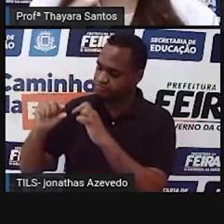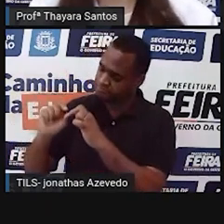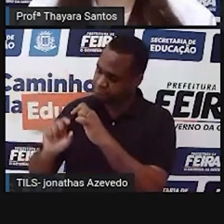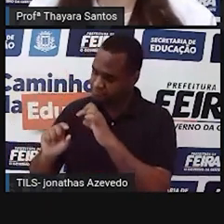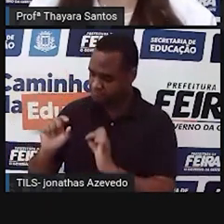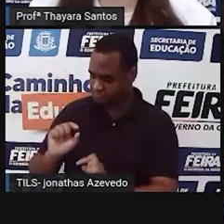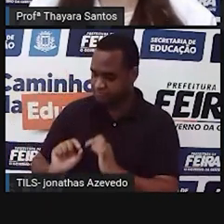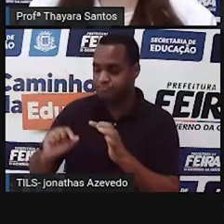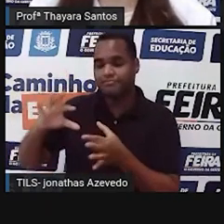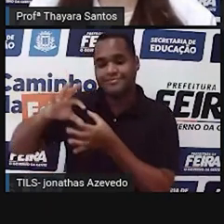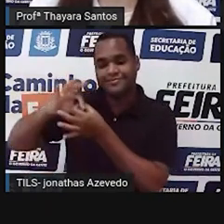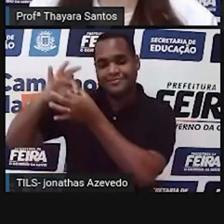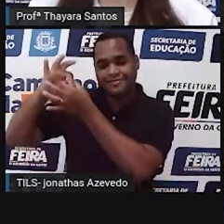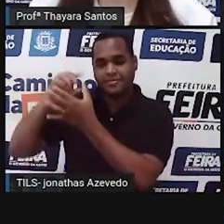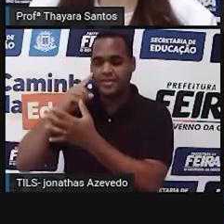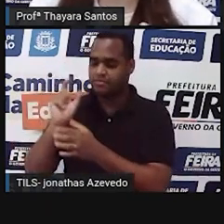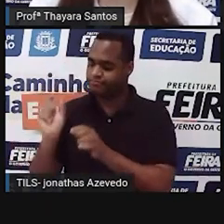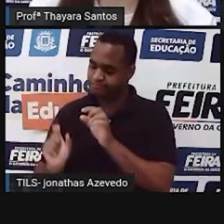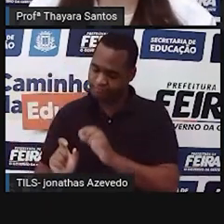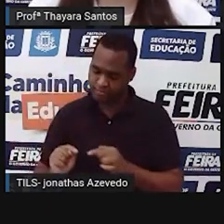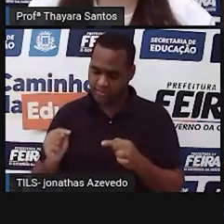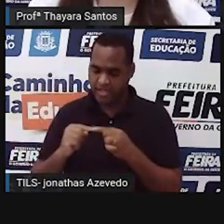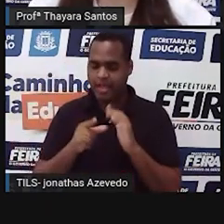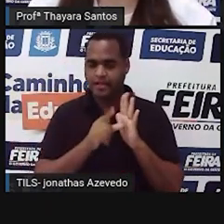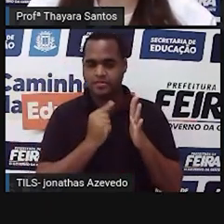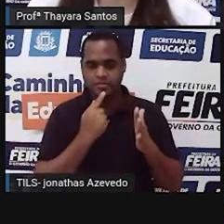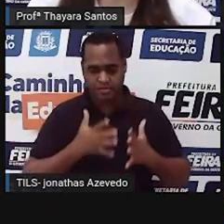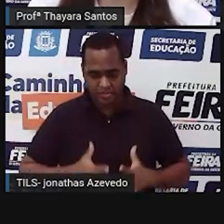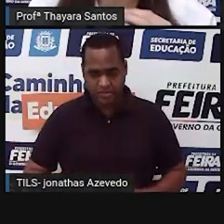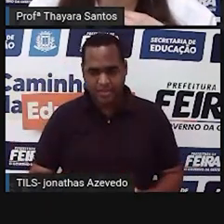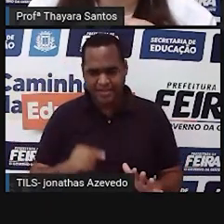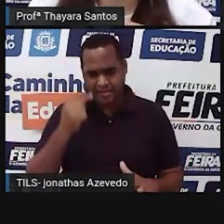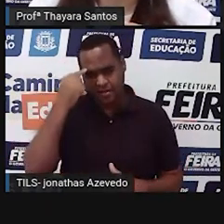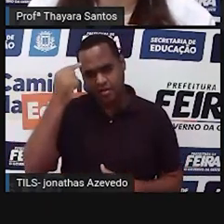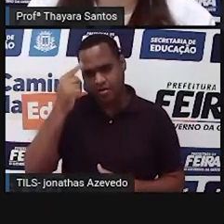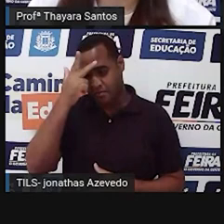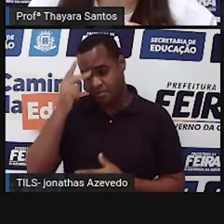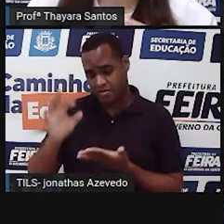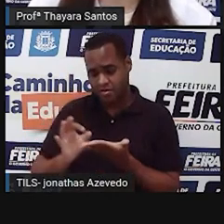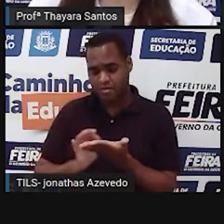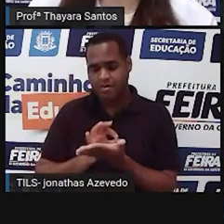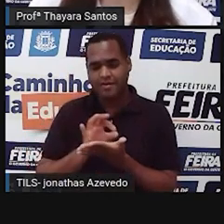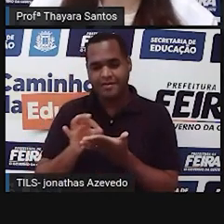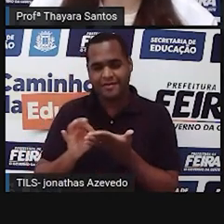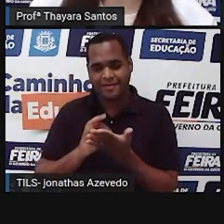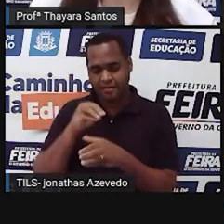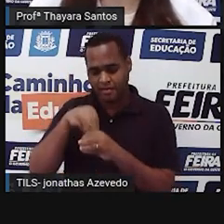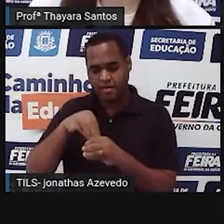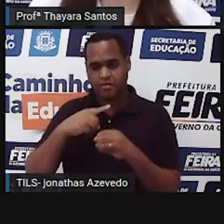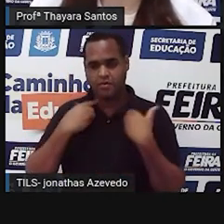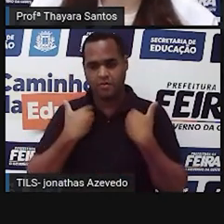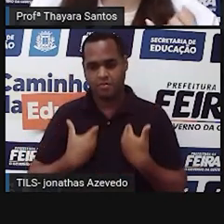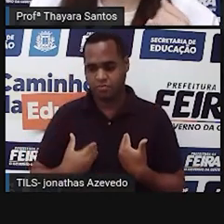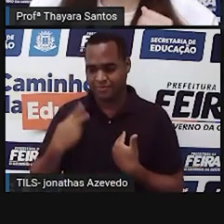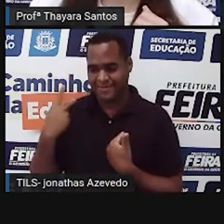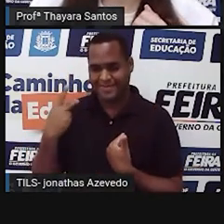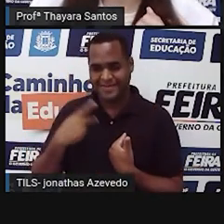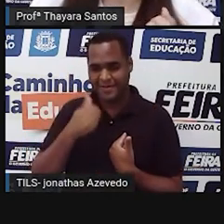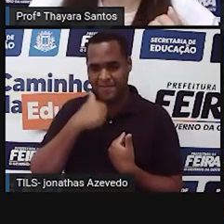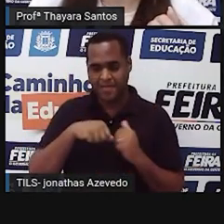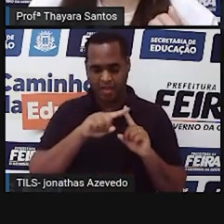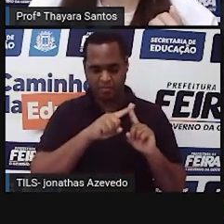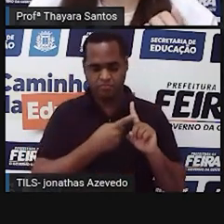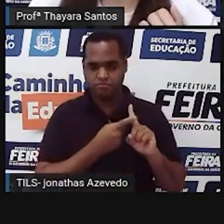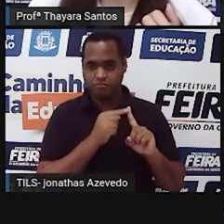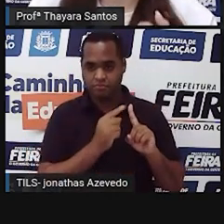dizendo todas as nossas características, mesmo antes da gente nascer. Quando a gente ainda é só uma celulazinha lá dentro do corpo da nossa mãe, já tem